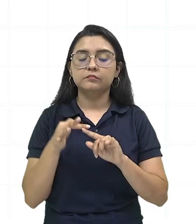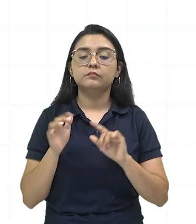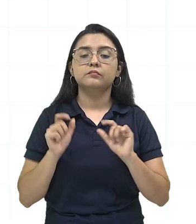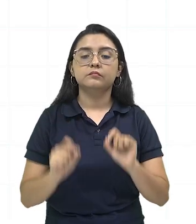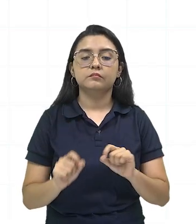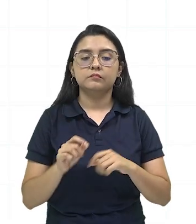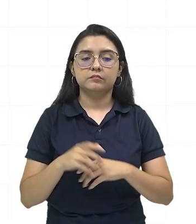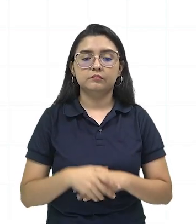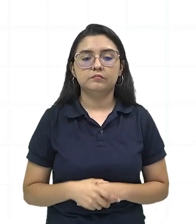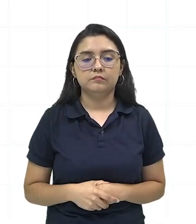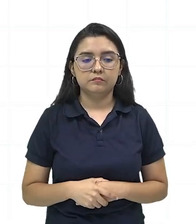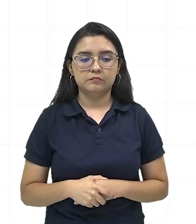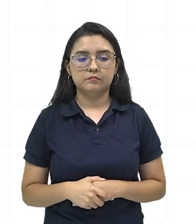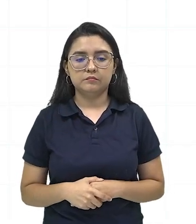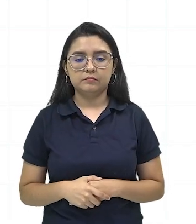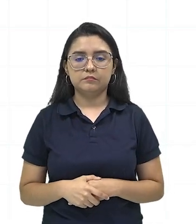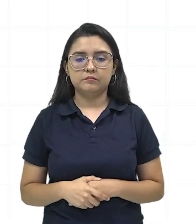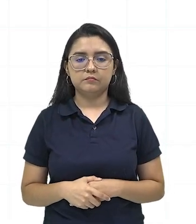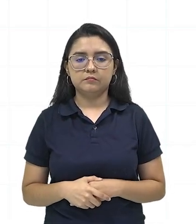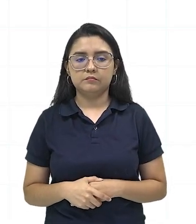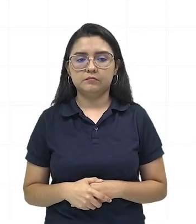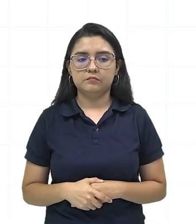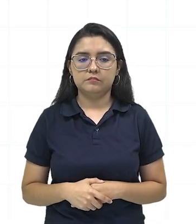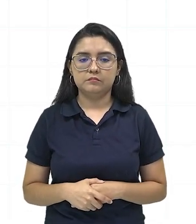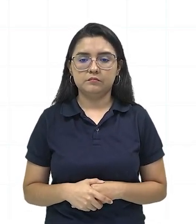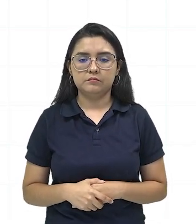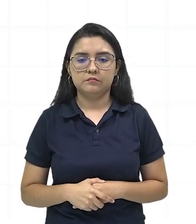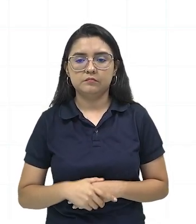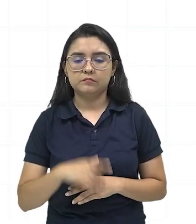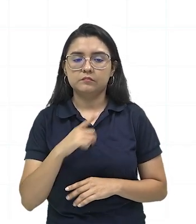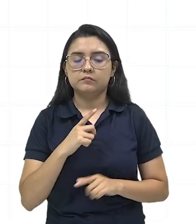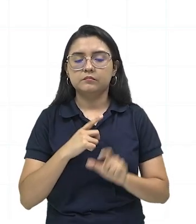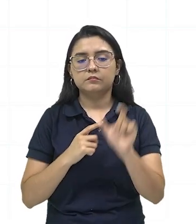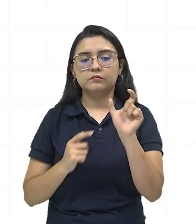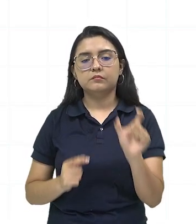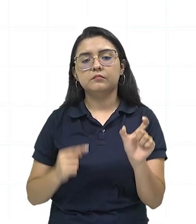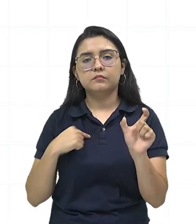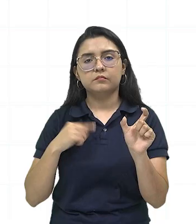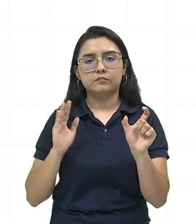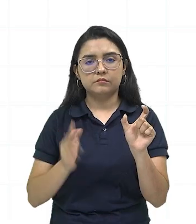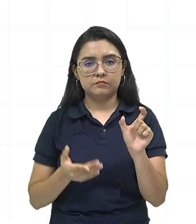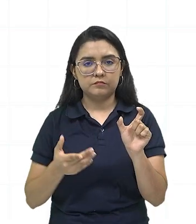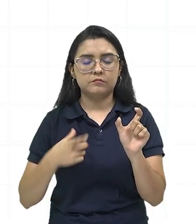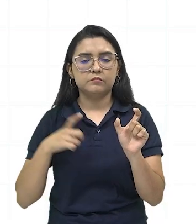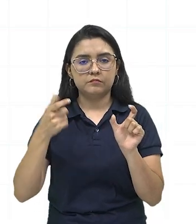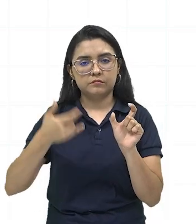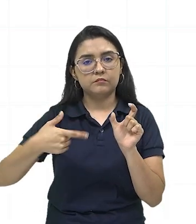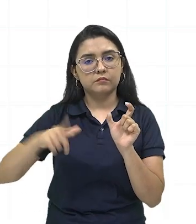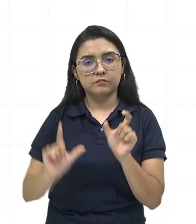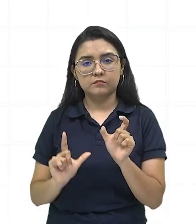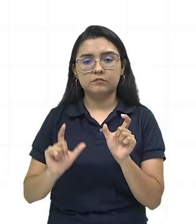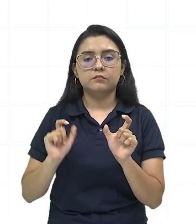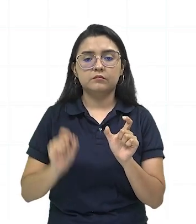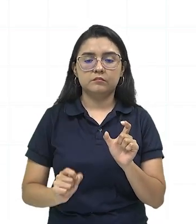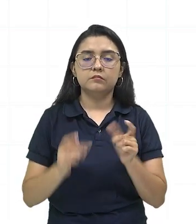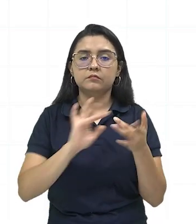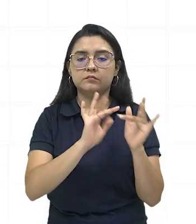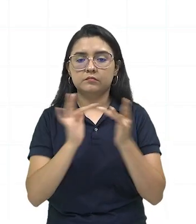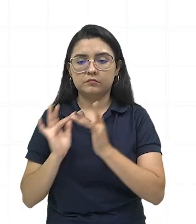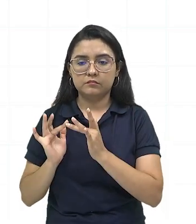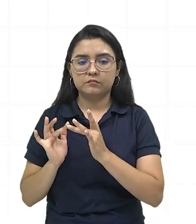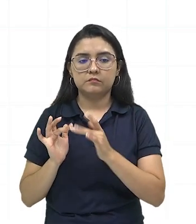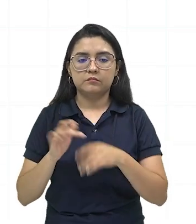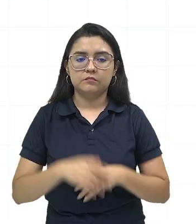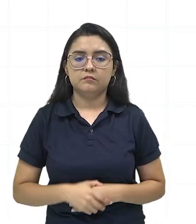de retomar uma palavra mencionada anteriormente no